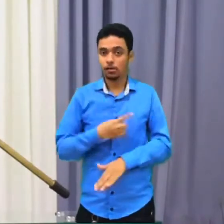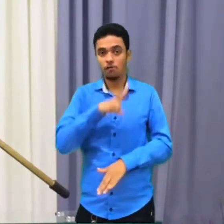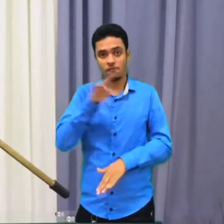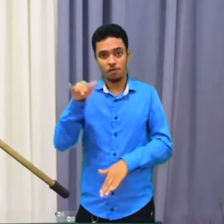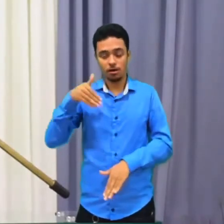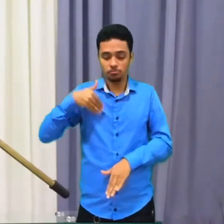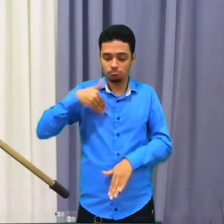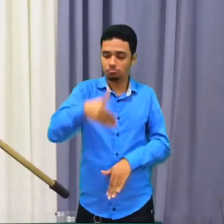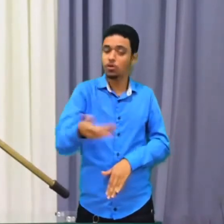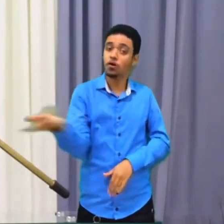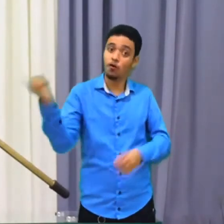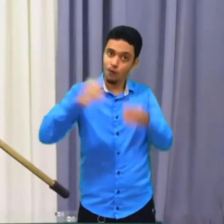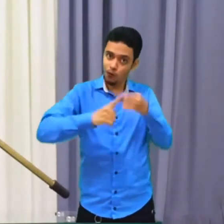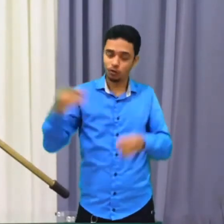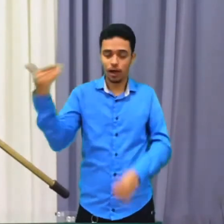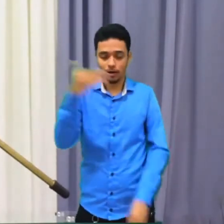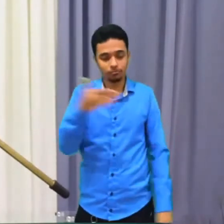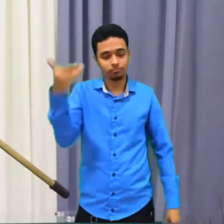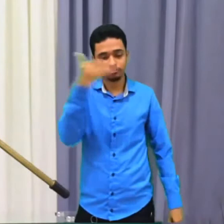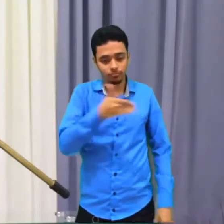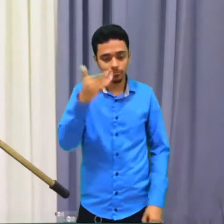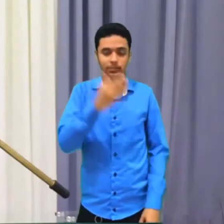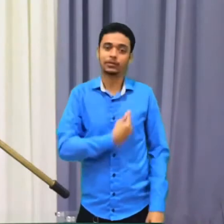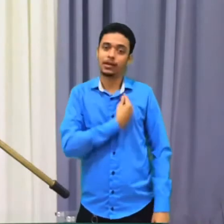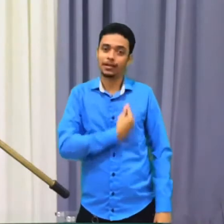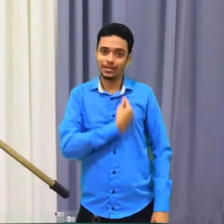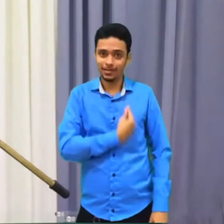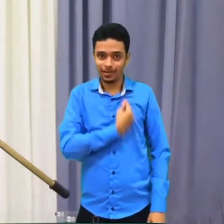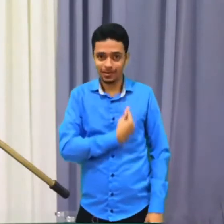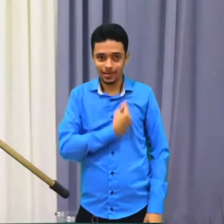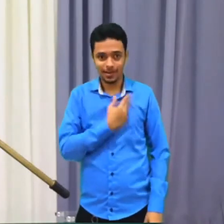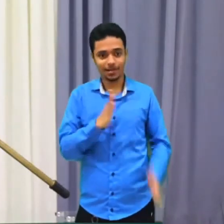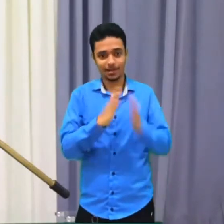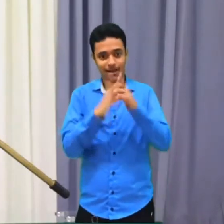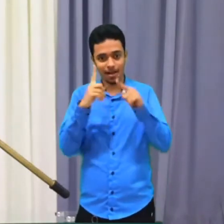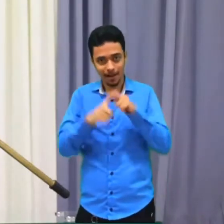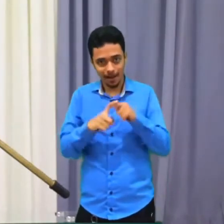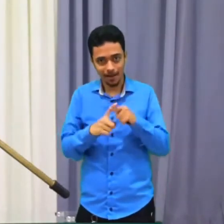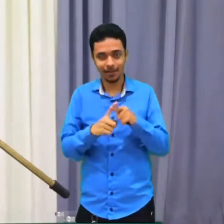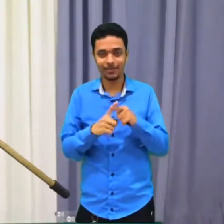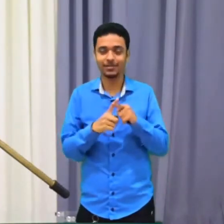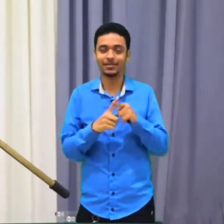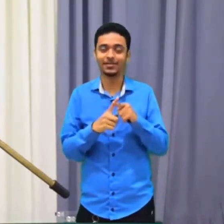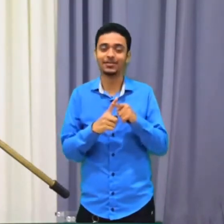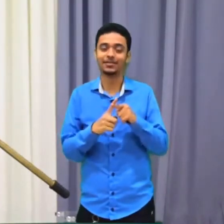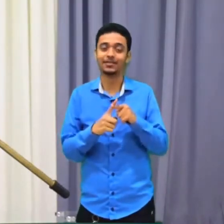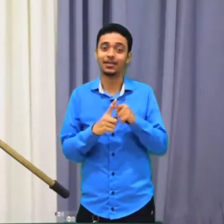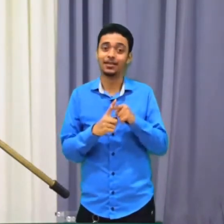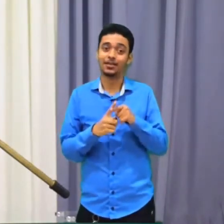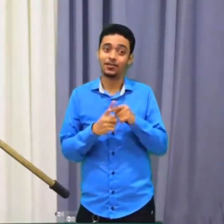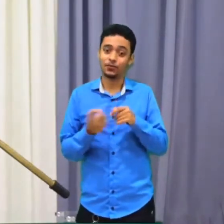continuar congregando, estando na casa de Deus, voltando ao trabalho